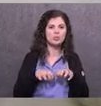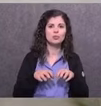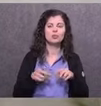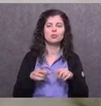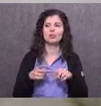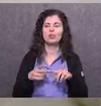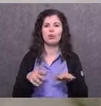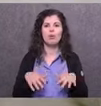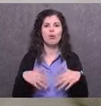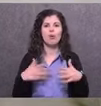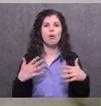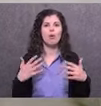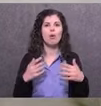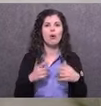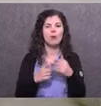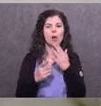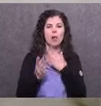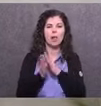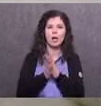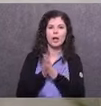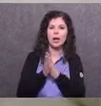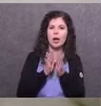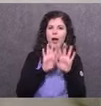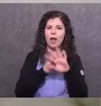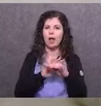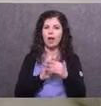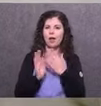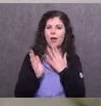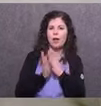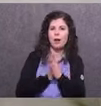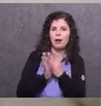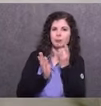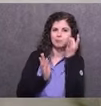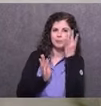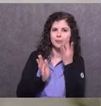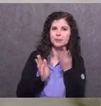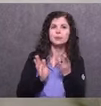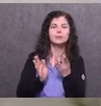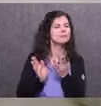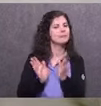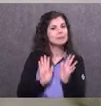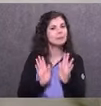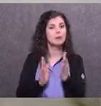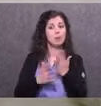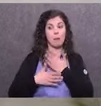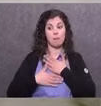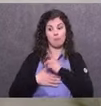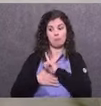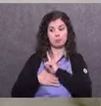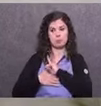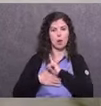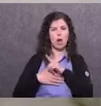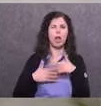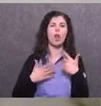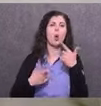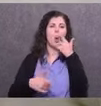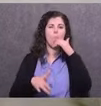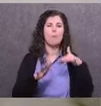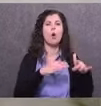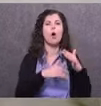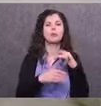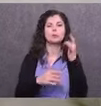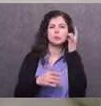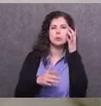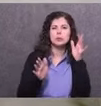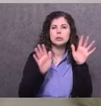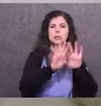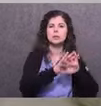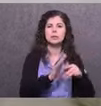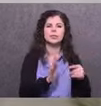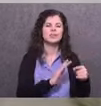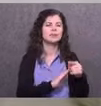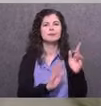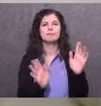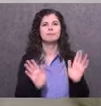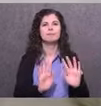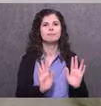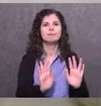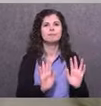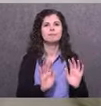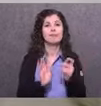pelo oportunismo, seja este pessoal ou entre os povos. Fim de